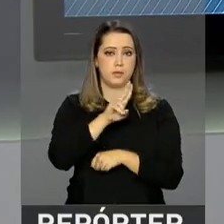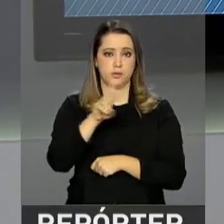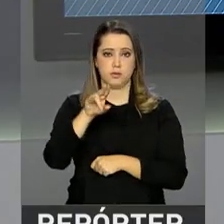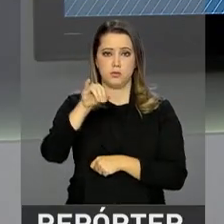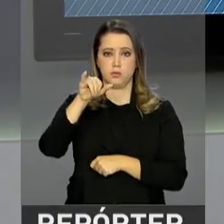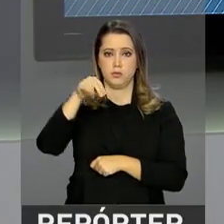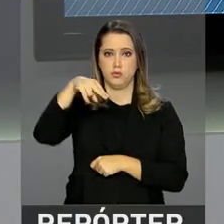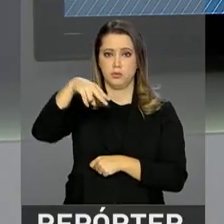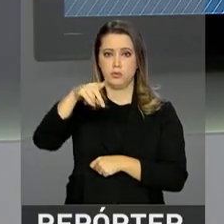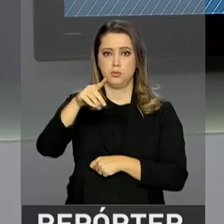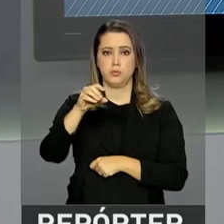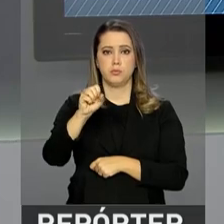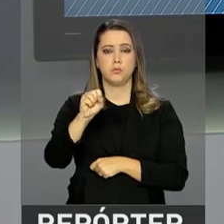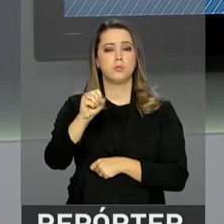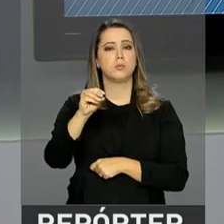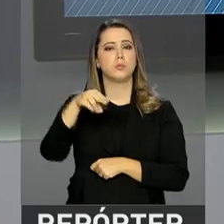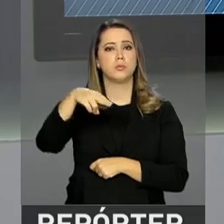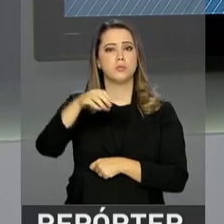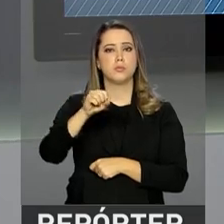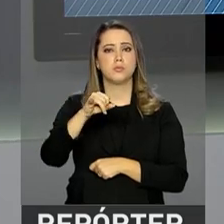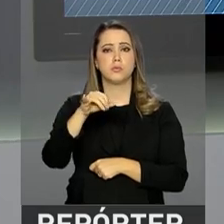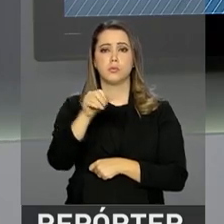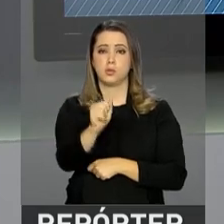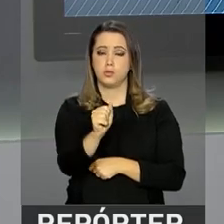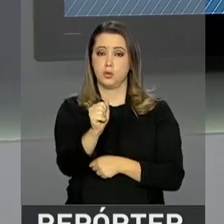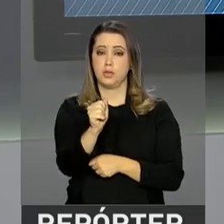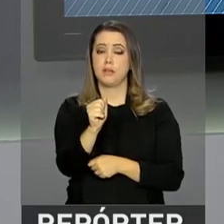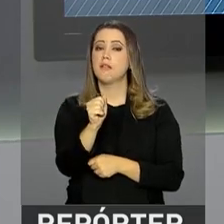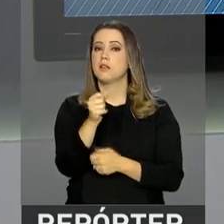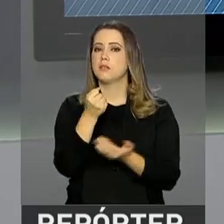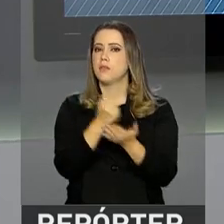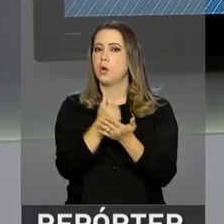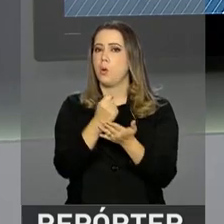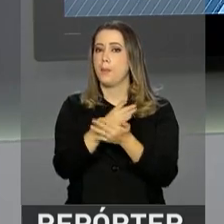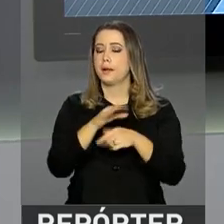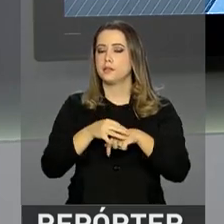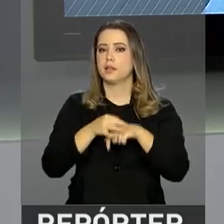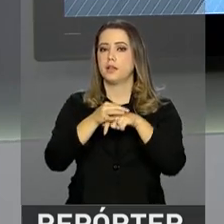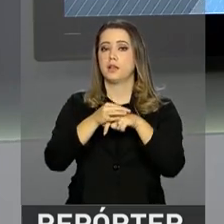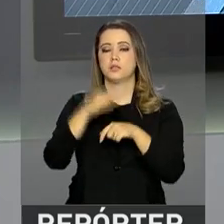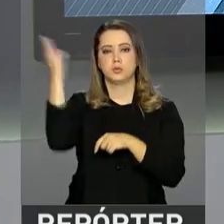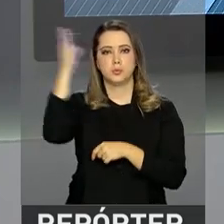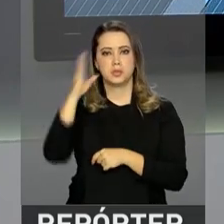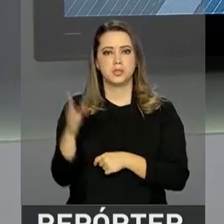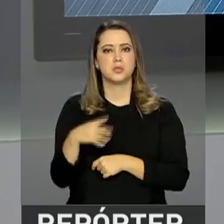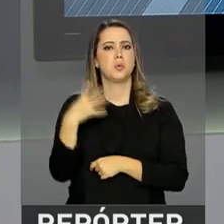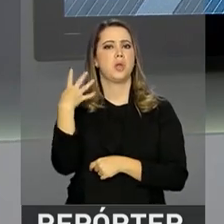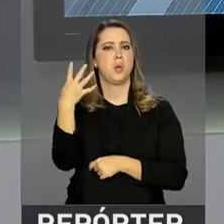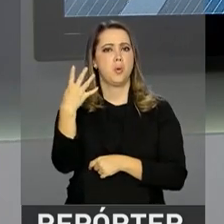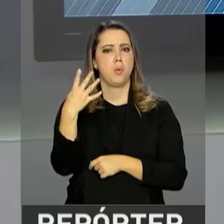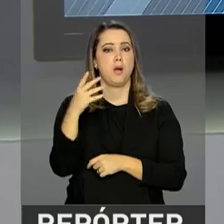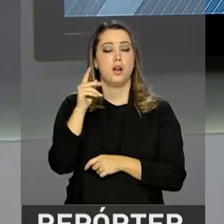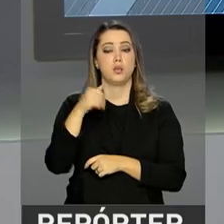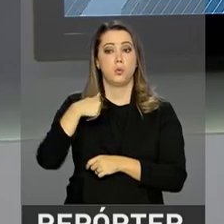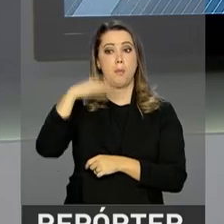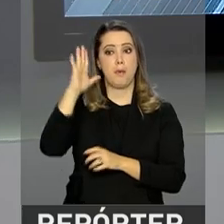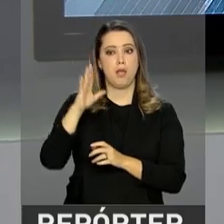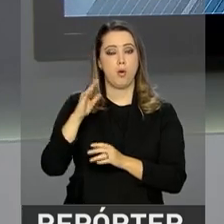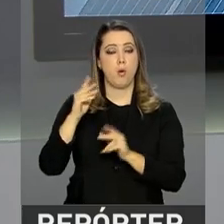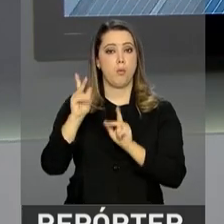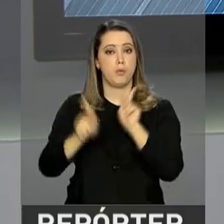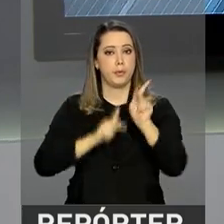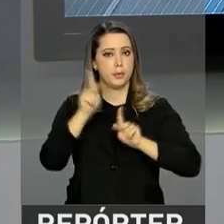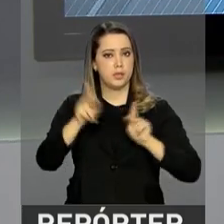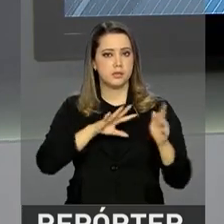carne bovina do Brasil. O país asiático tem 265 milhões de habitantes e é o quarto mais populoso do mundo, com